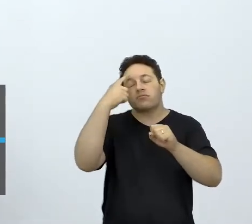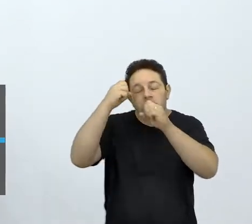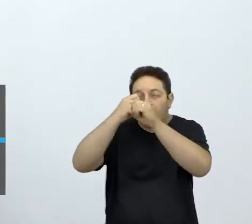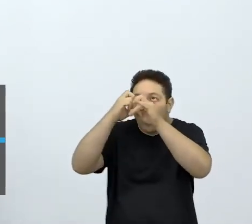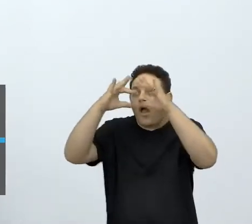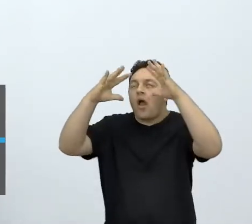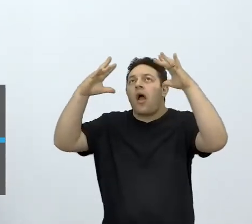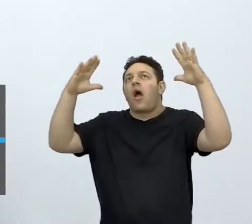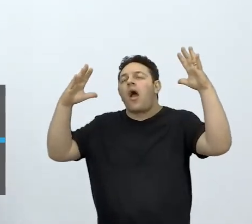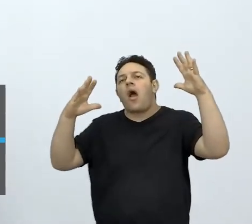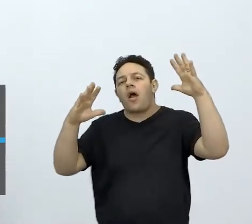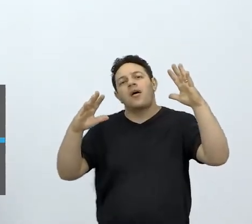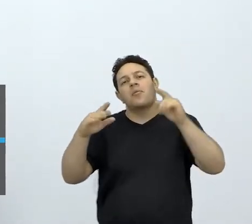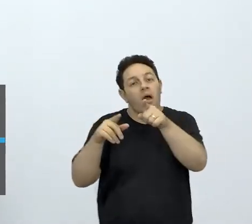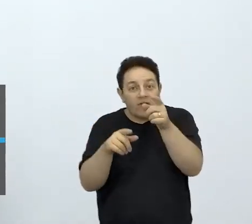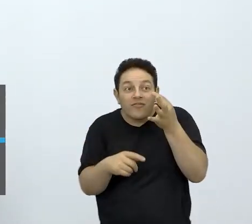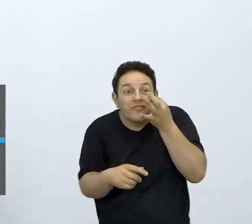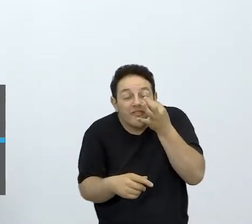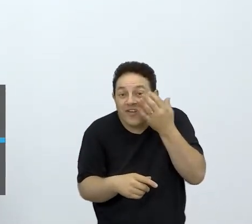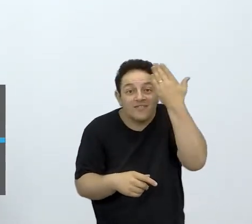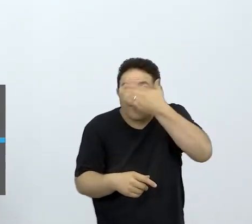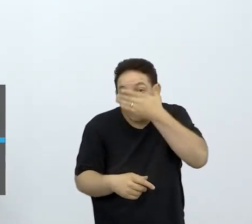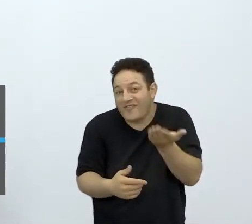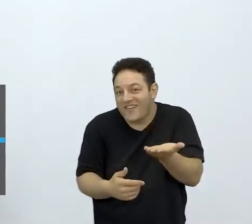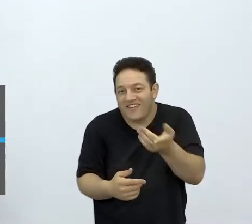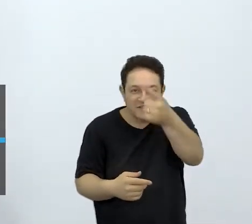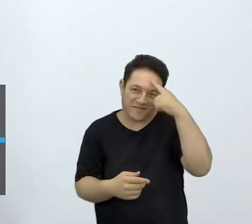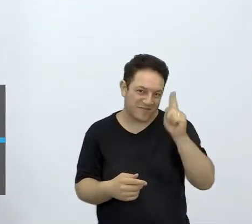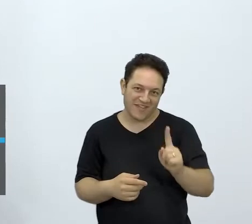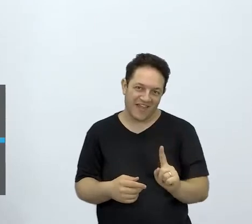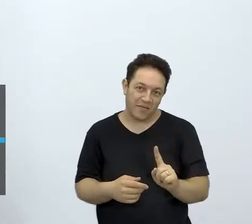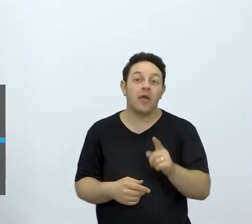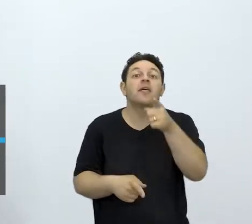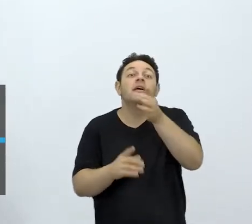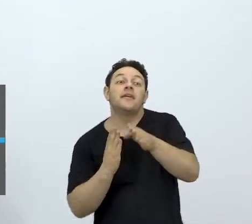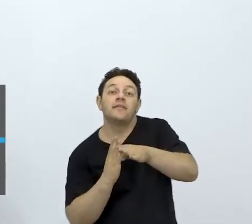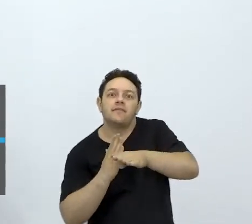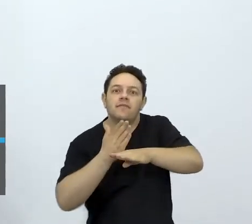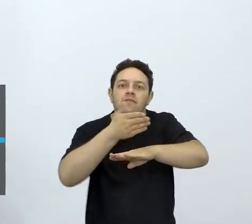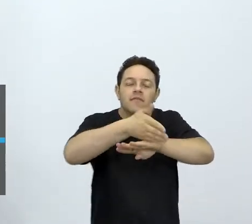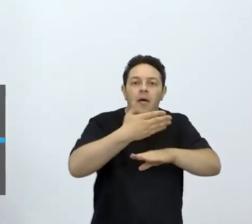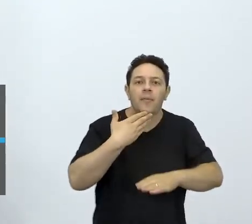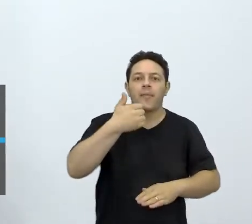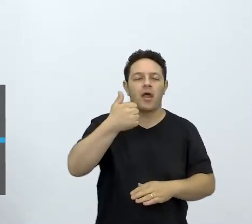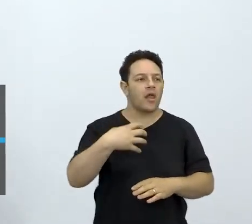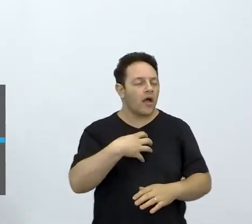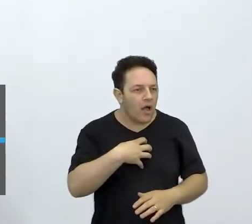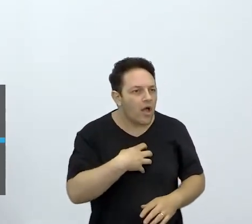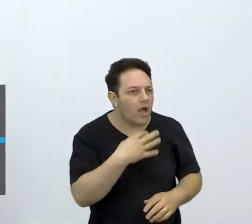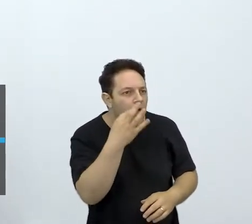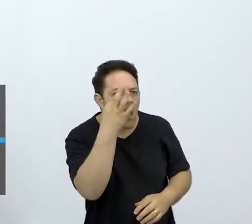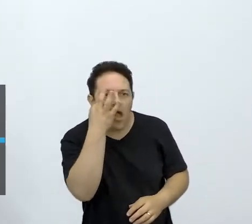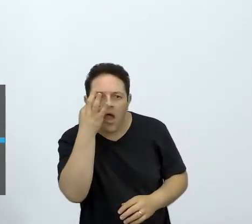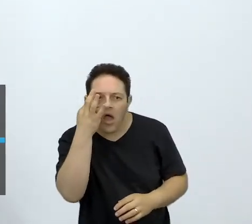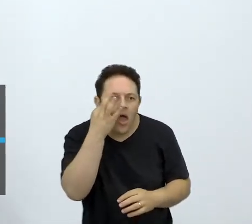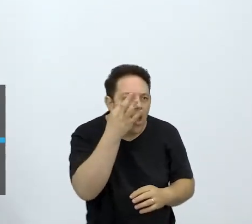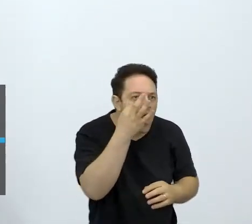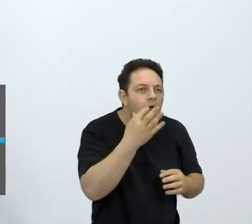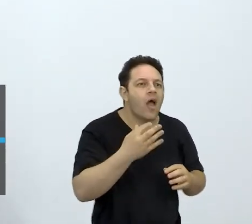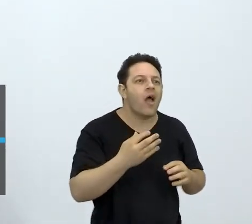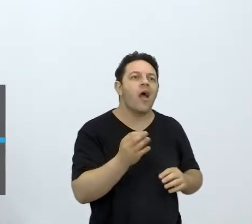essa experiência, mas o trabalho de campo você vai a campo. Você vai até esse espaço, você vai ver com